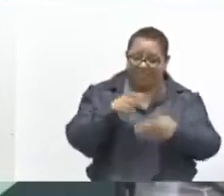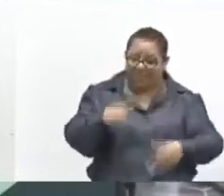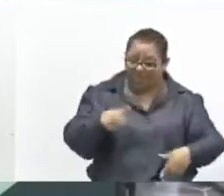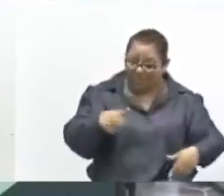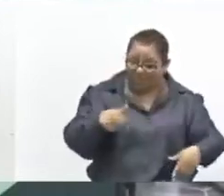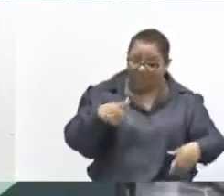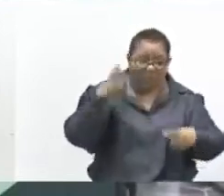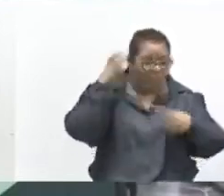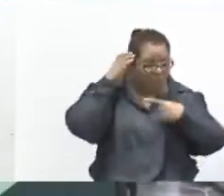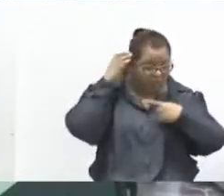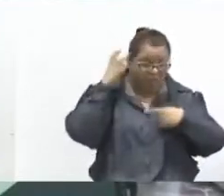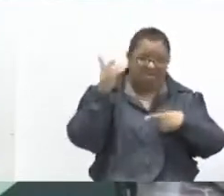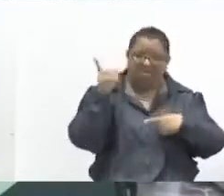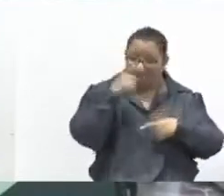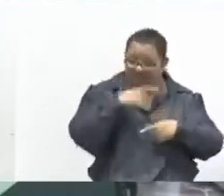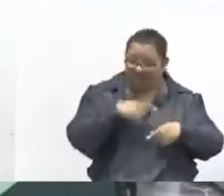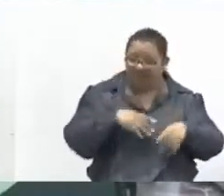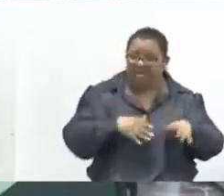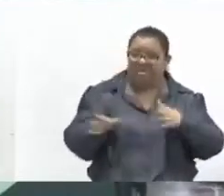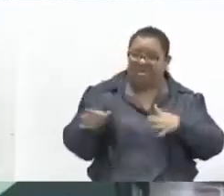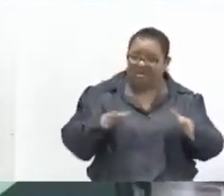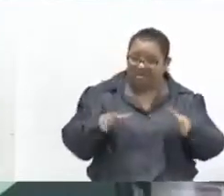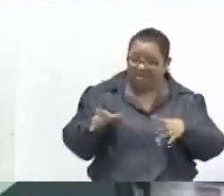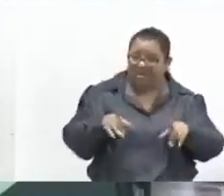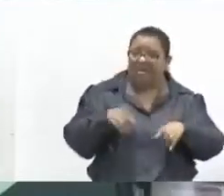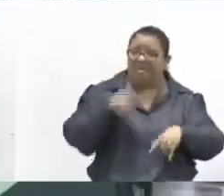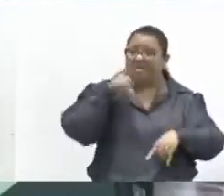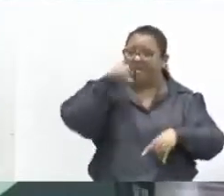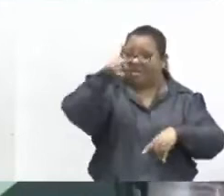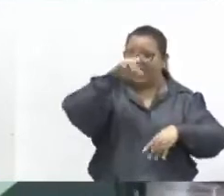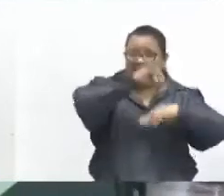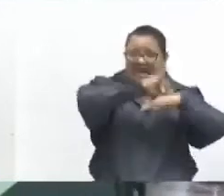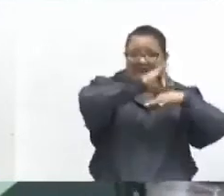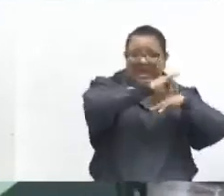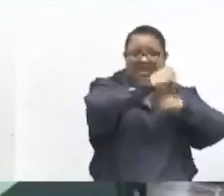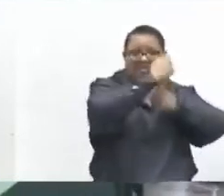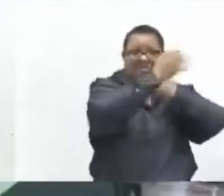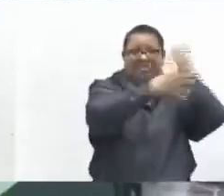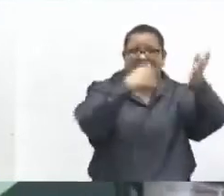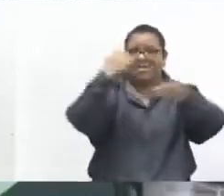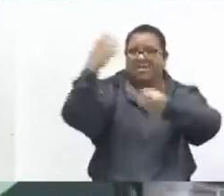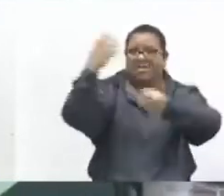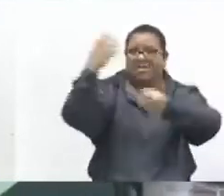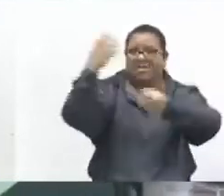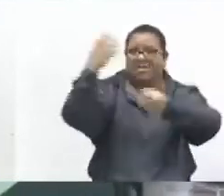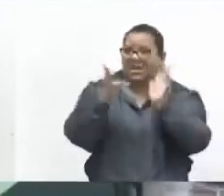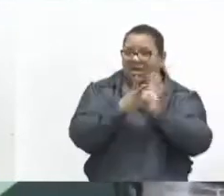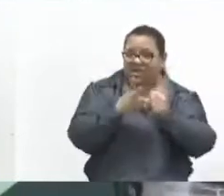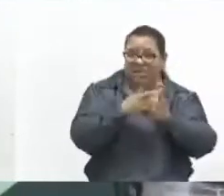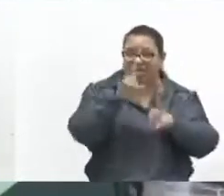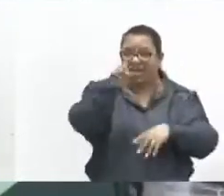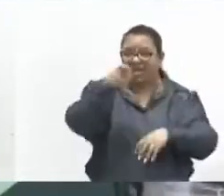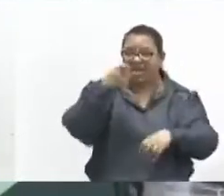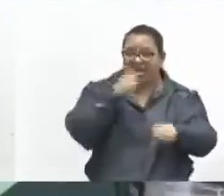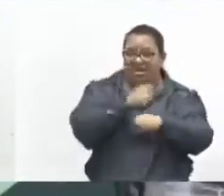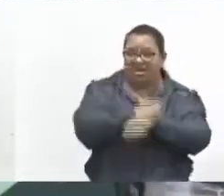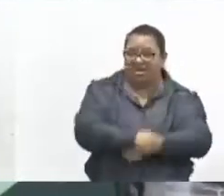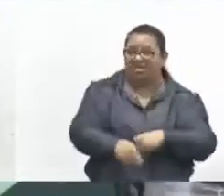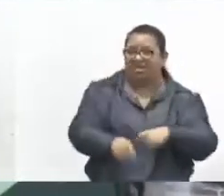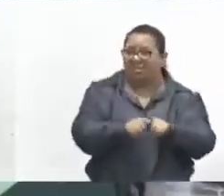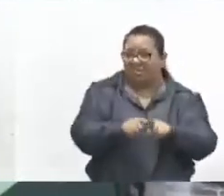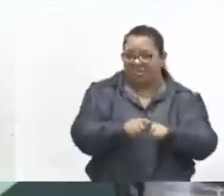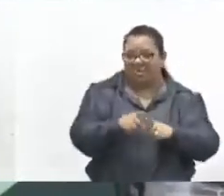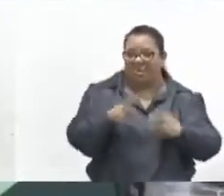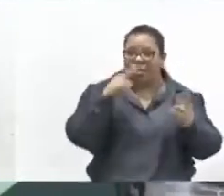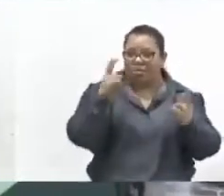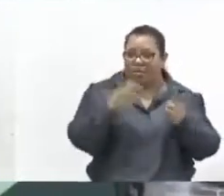zona urbana, de acessar o ensino, imagina a dificuldade que tem os povos indígenas, quilombolas, comunidades tradicionais. E a UNEMAT,